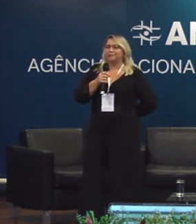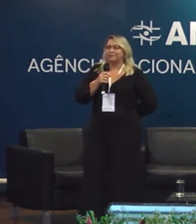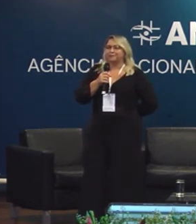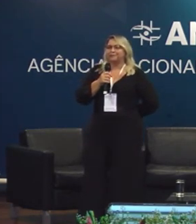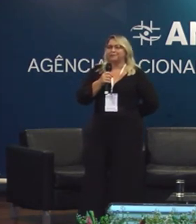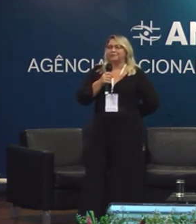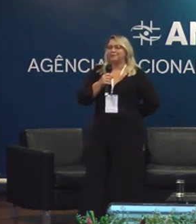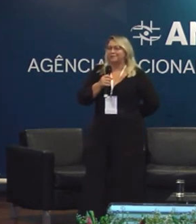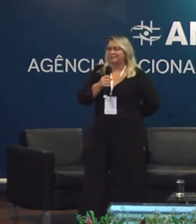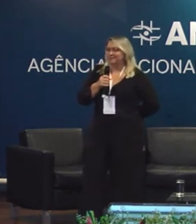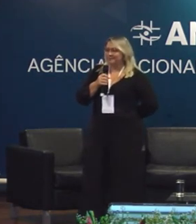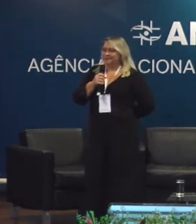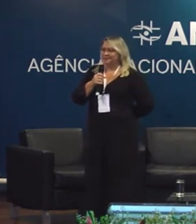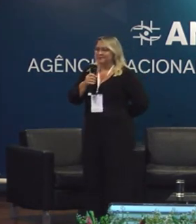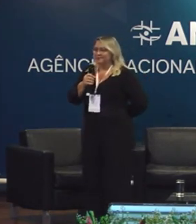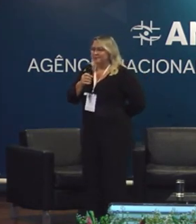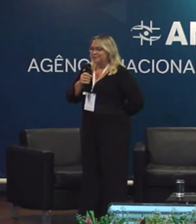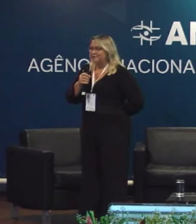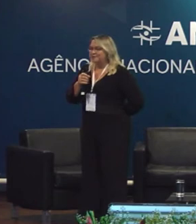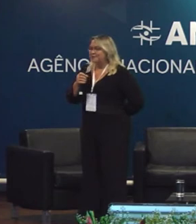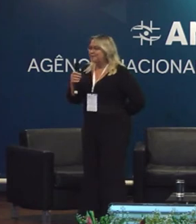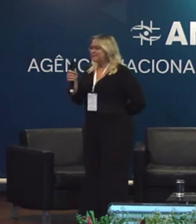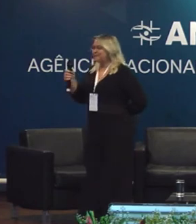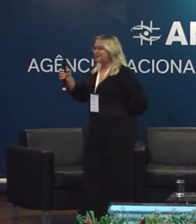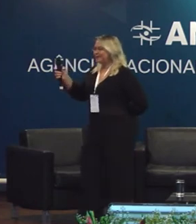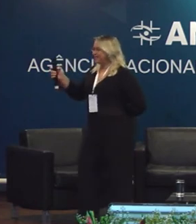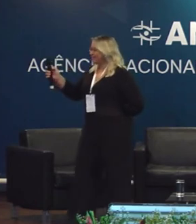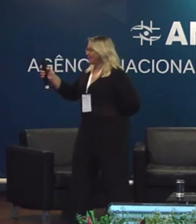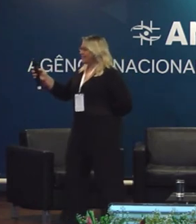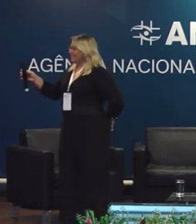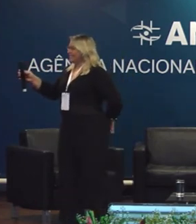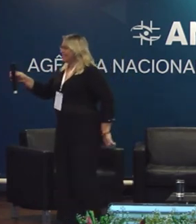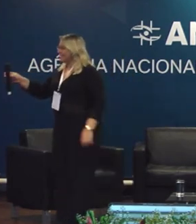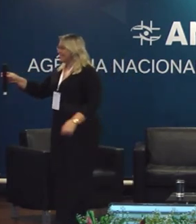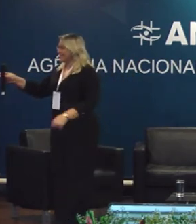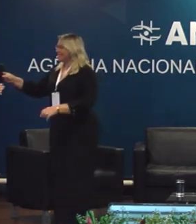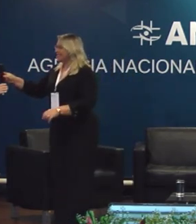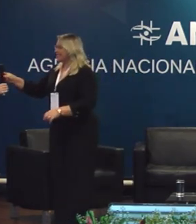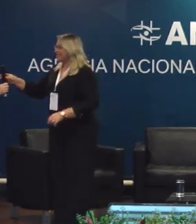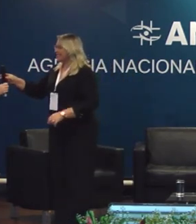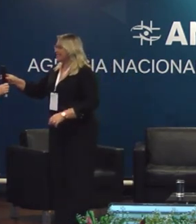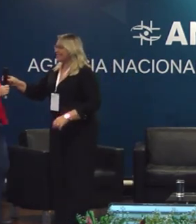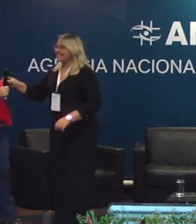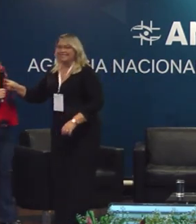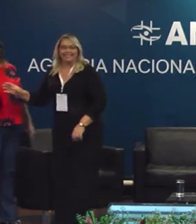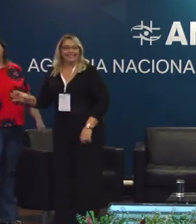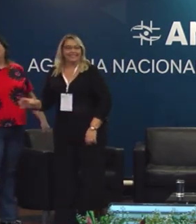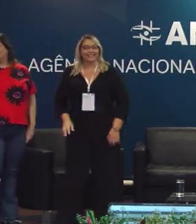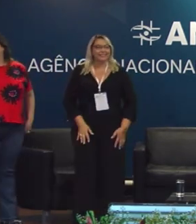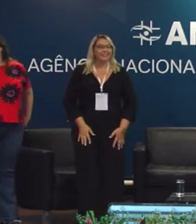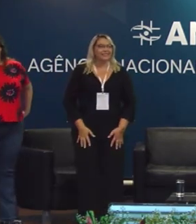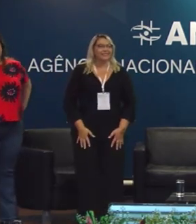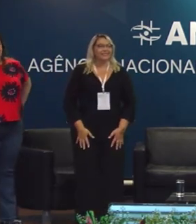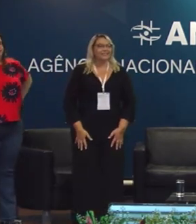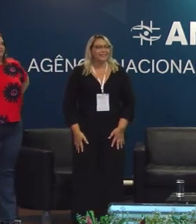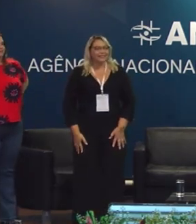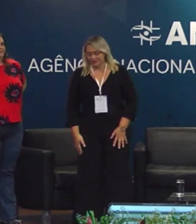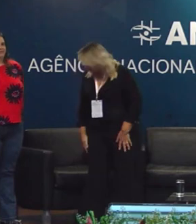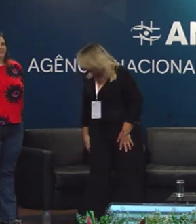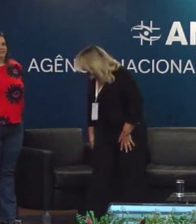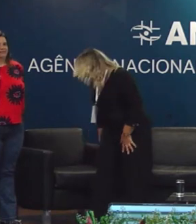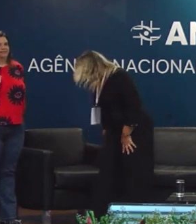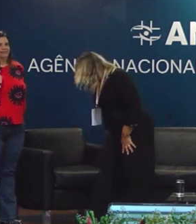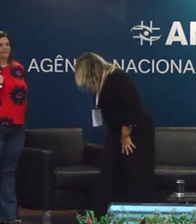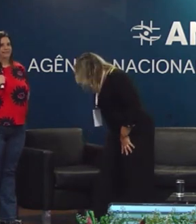ainda. Ainda não adianta. Nós estamos quase encerrando. Mas enquanto eu preparo lá